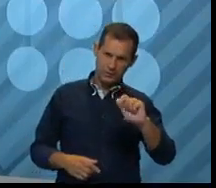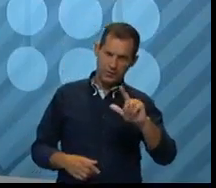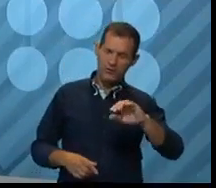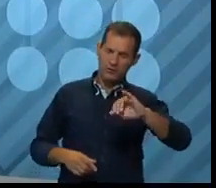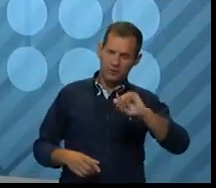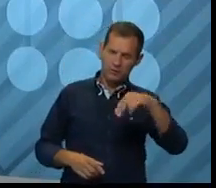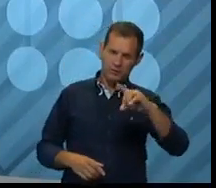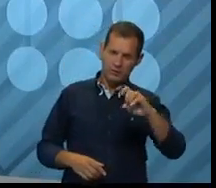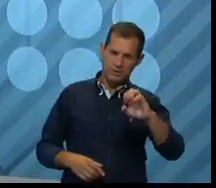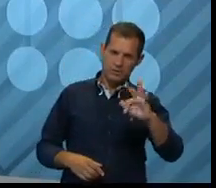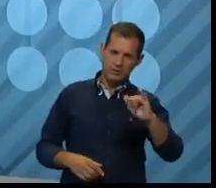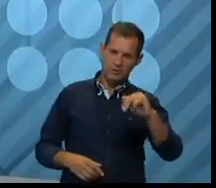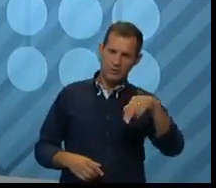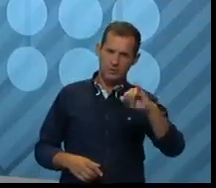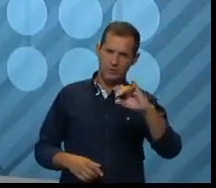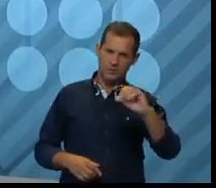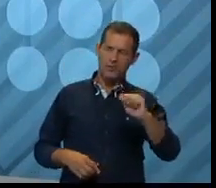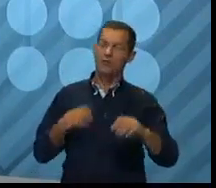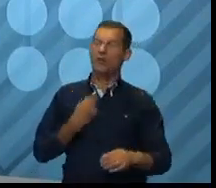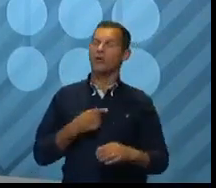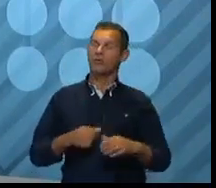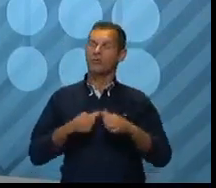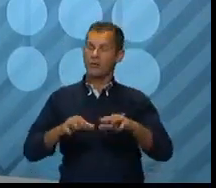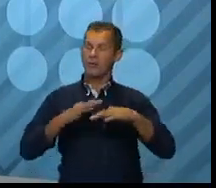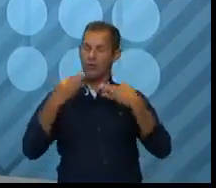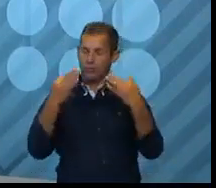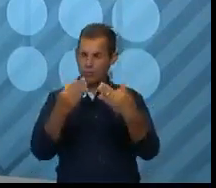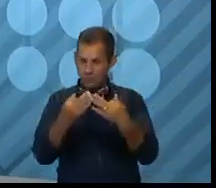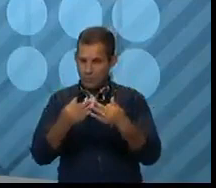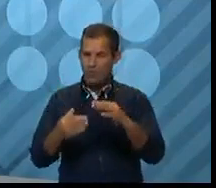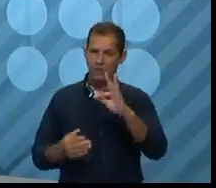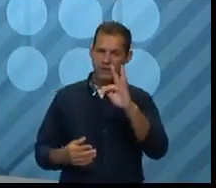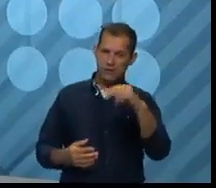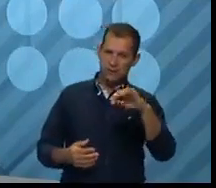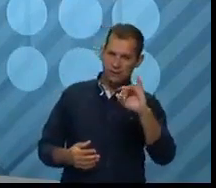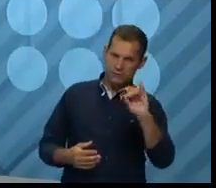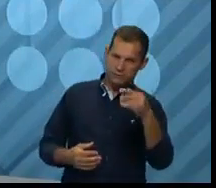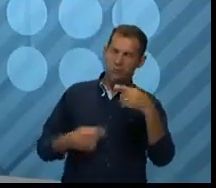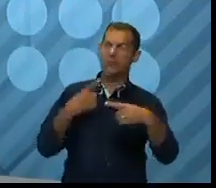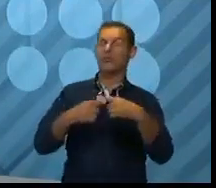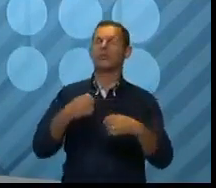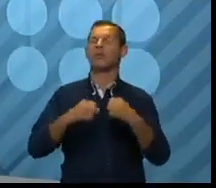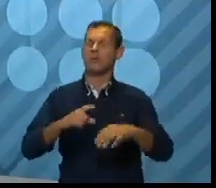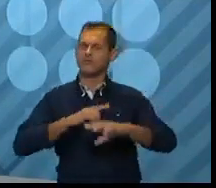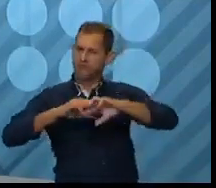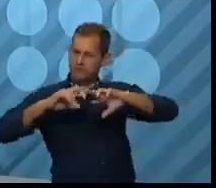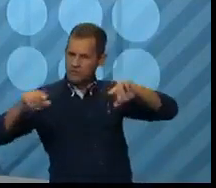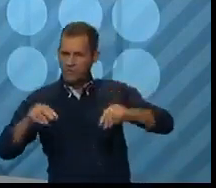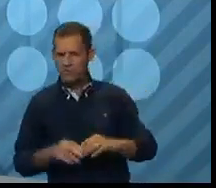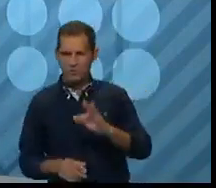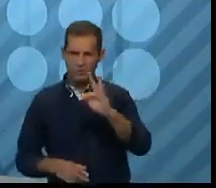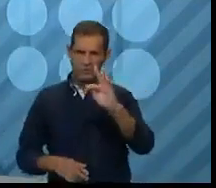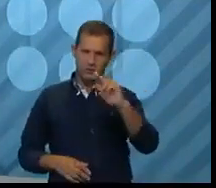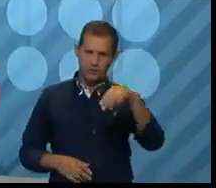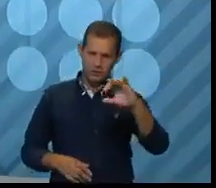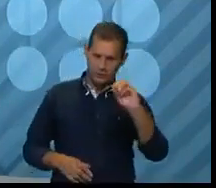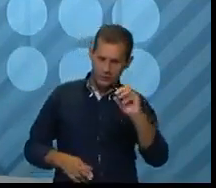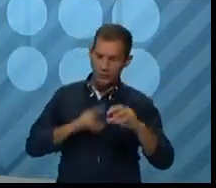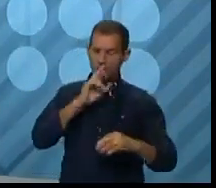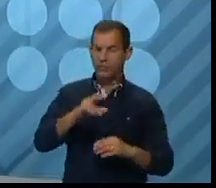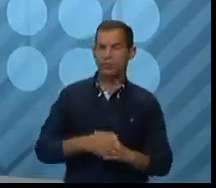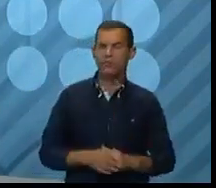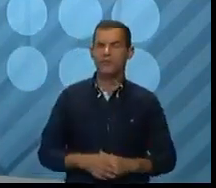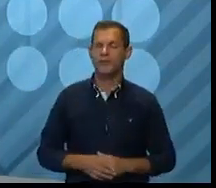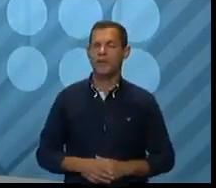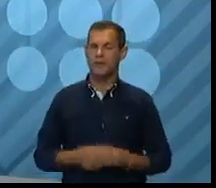estamos encontrando família de funções. Por que uma família de funções? Porque eu posso ter diferentes funções que